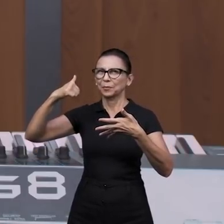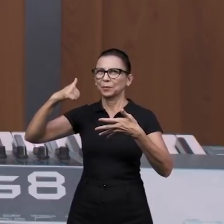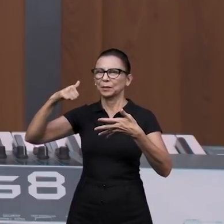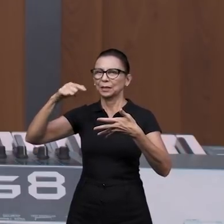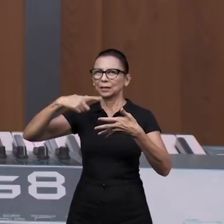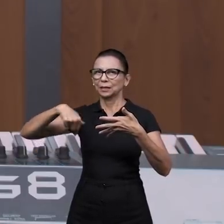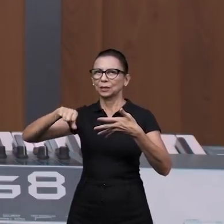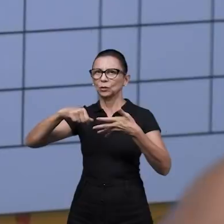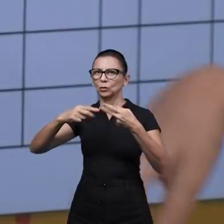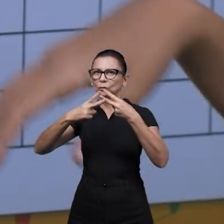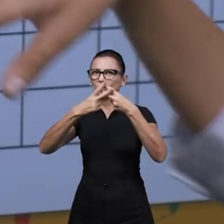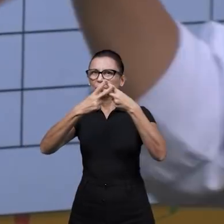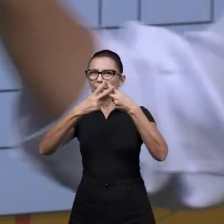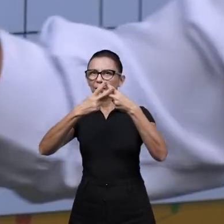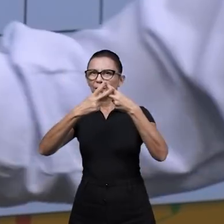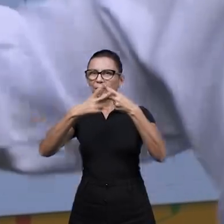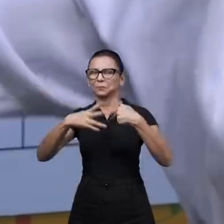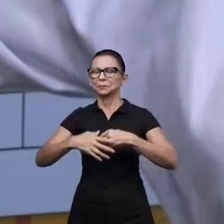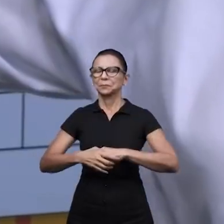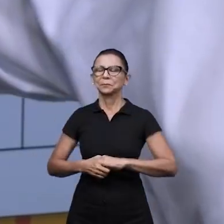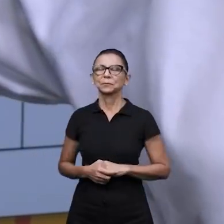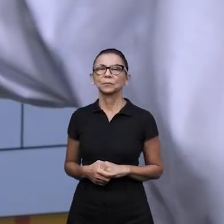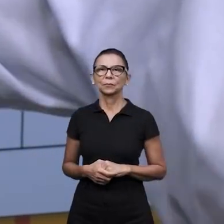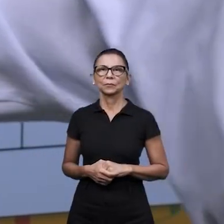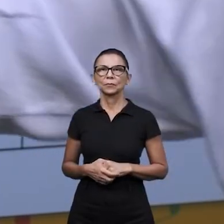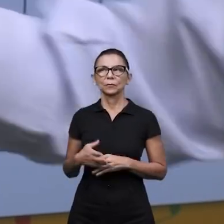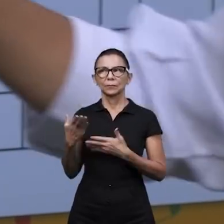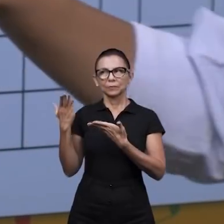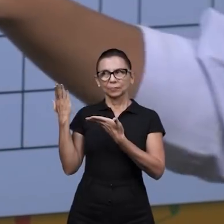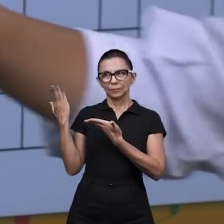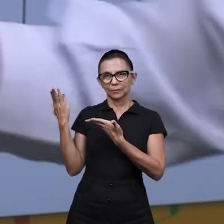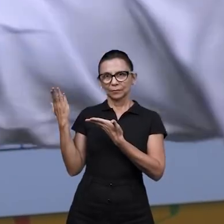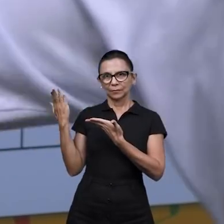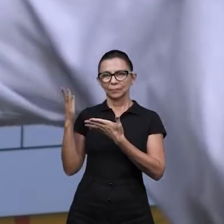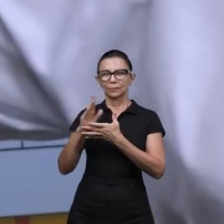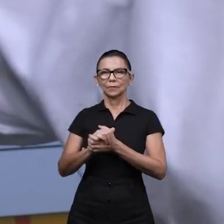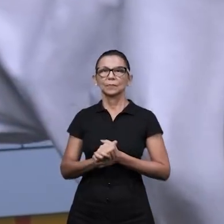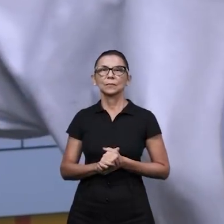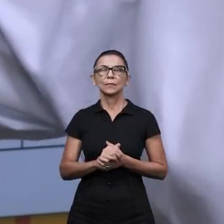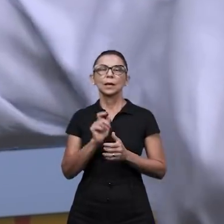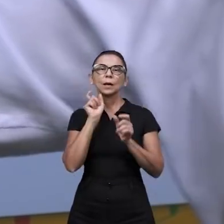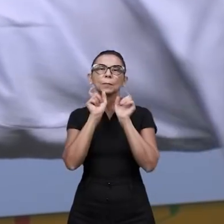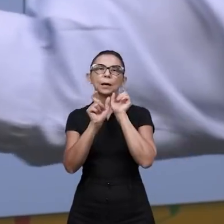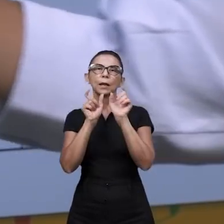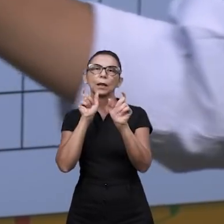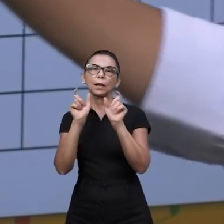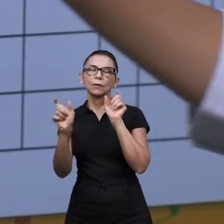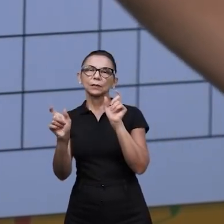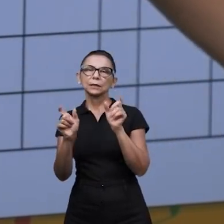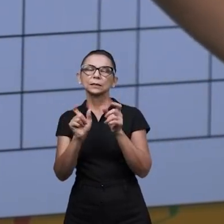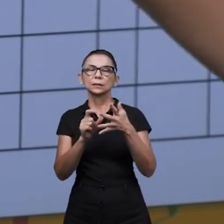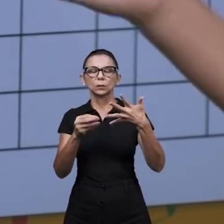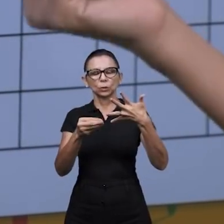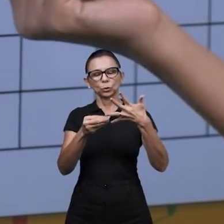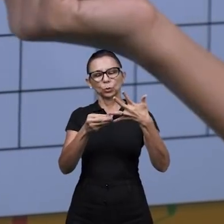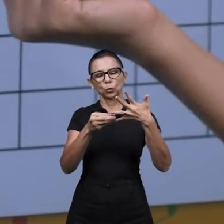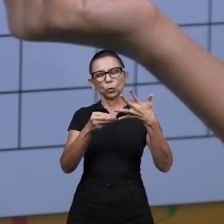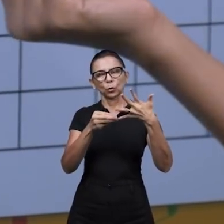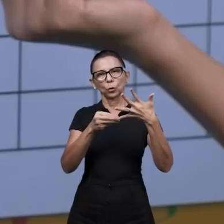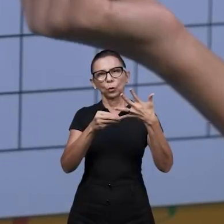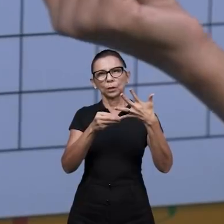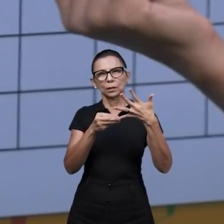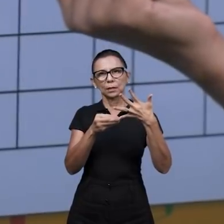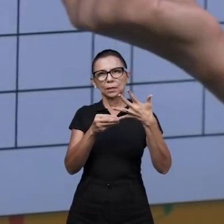vai ser sustenido. Então aqui nós temos na nossa leitura relativa notas longas, tá vendo? Notas